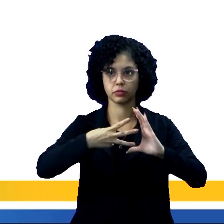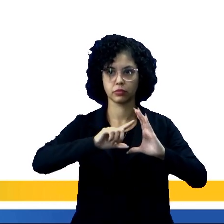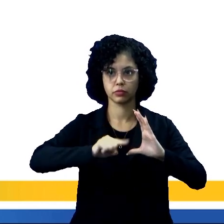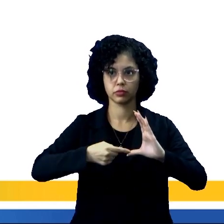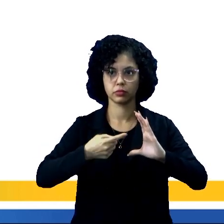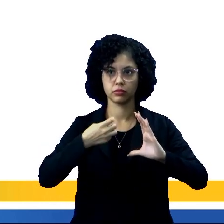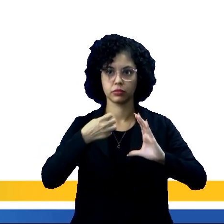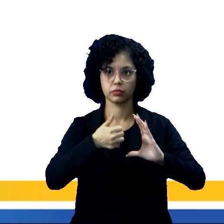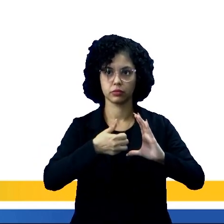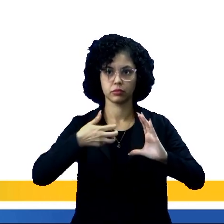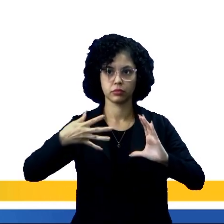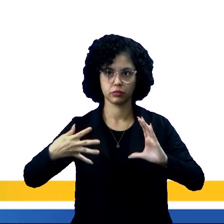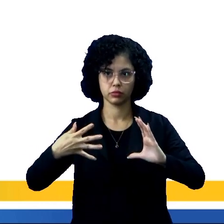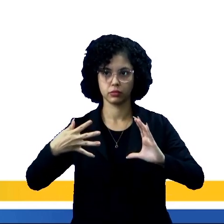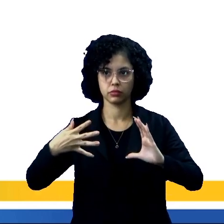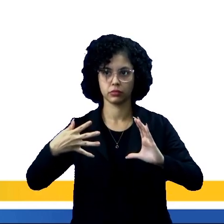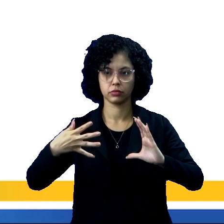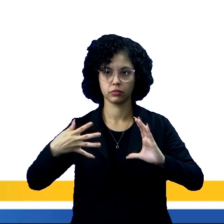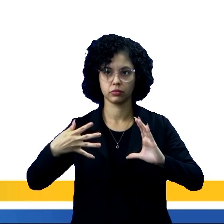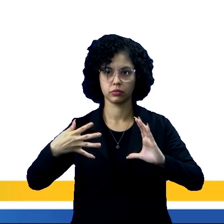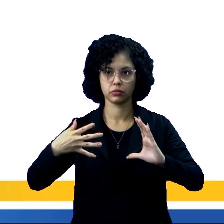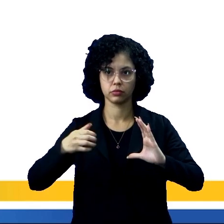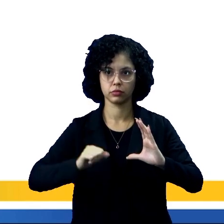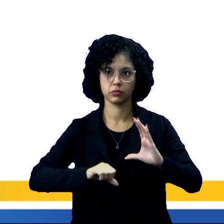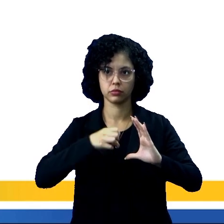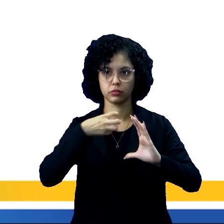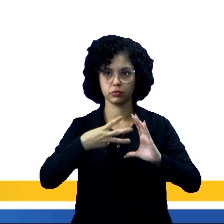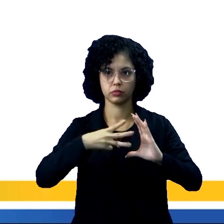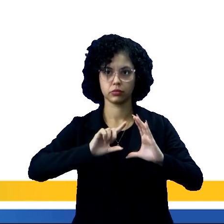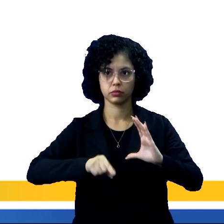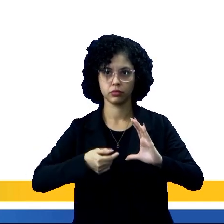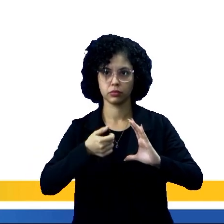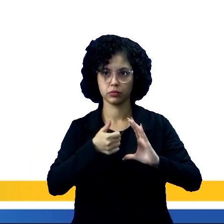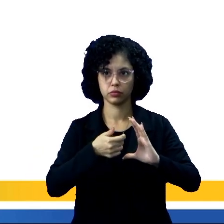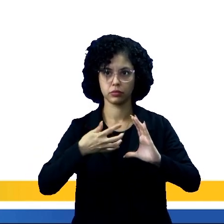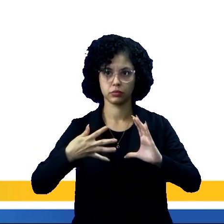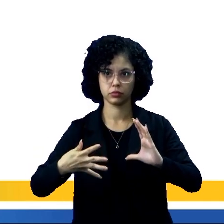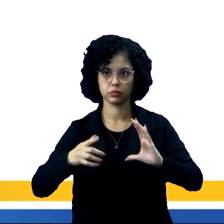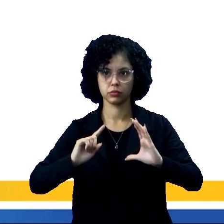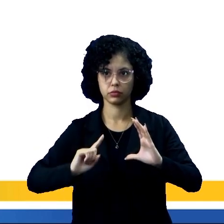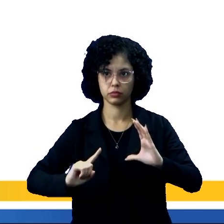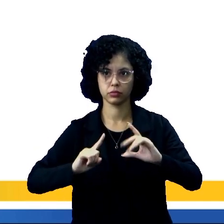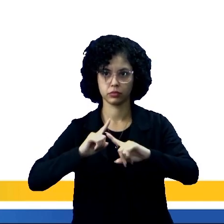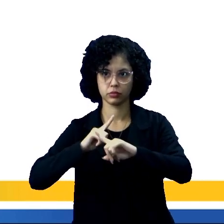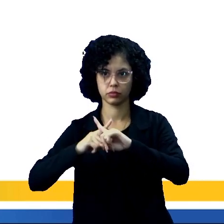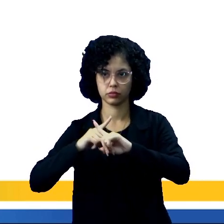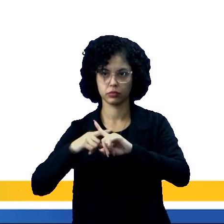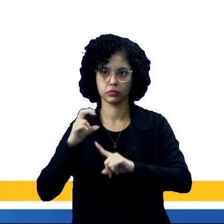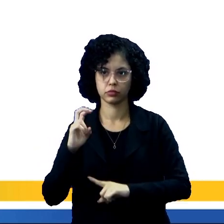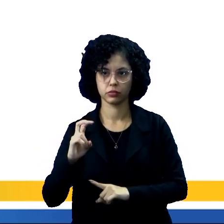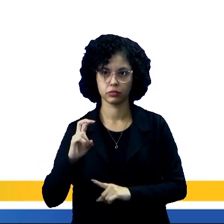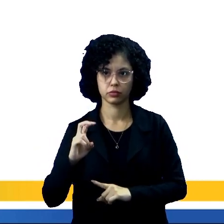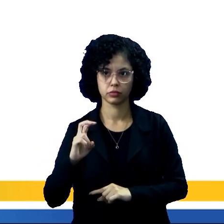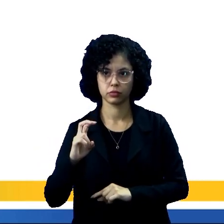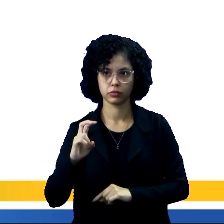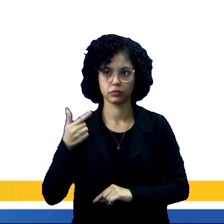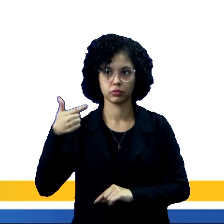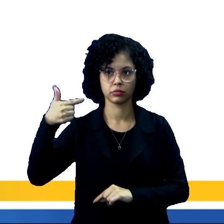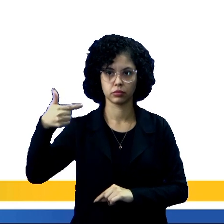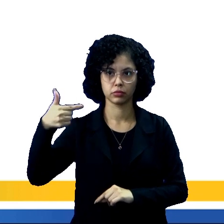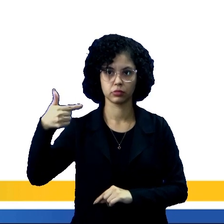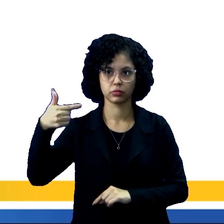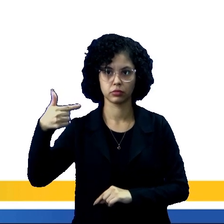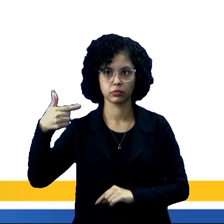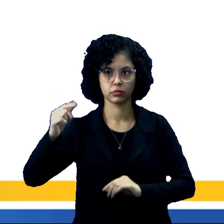segunda parte, tá? O AT é igual, a área total, é igual a 2 vezes o valor do π,